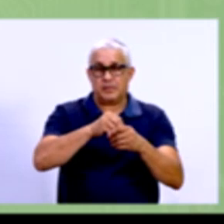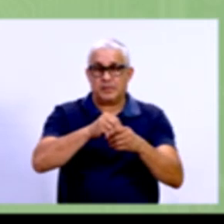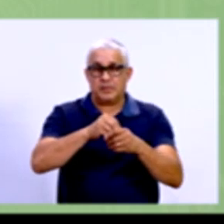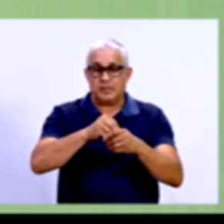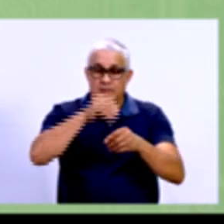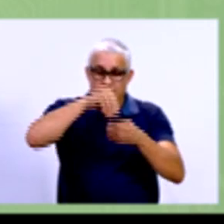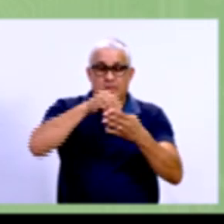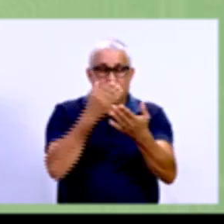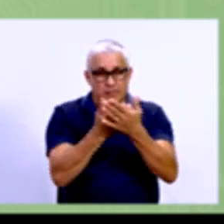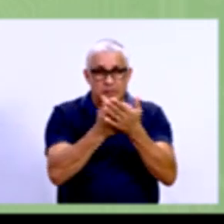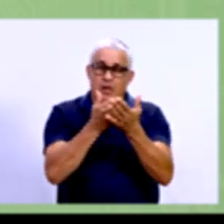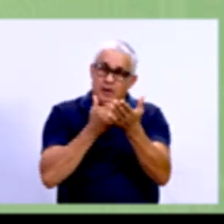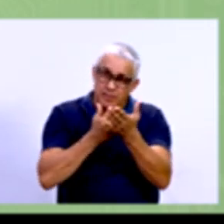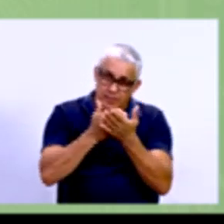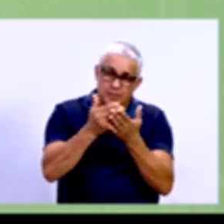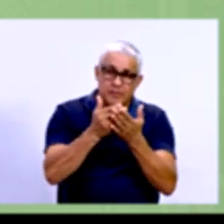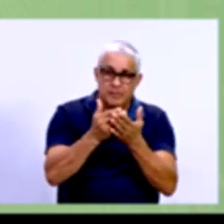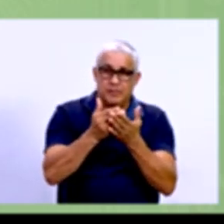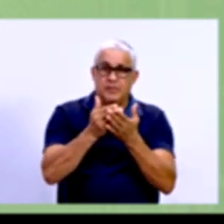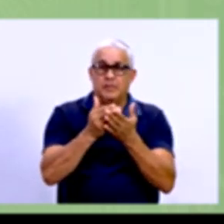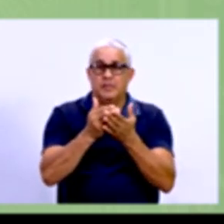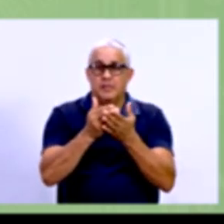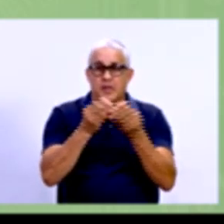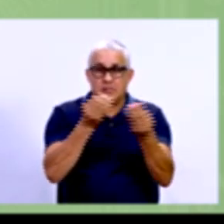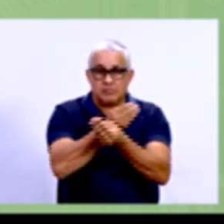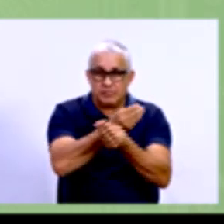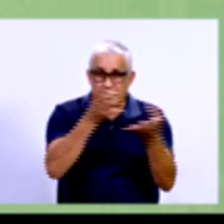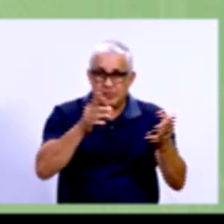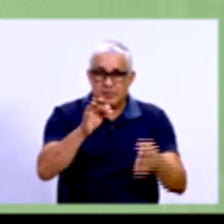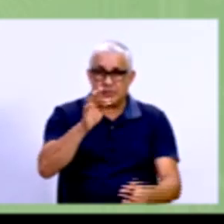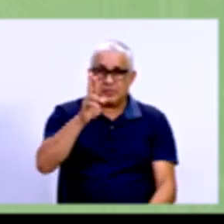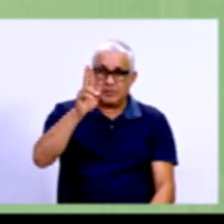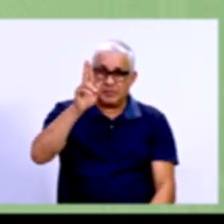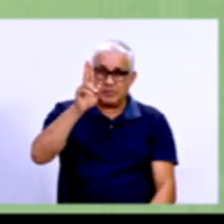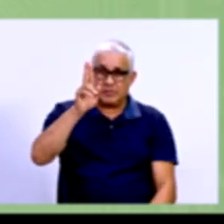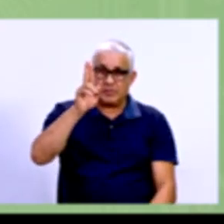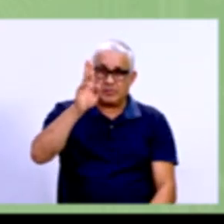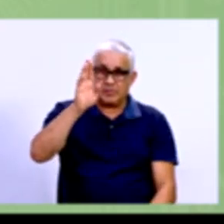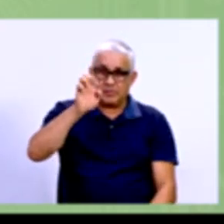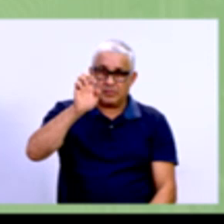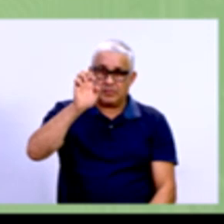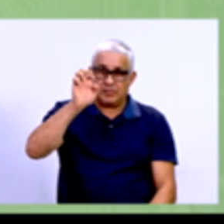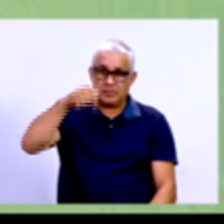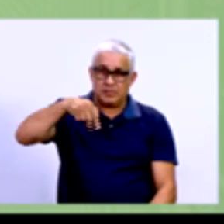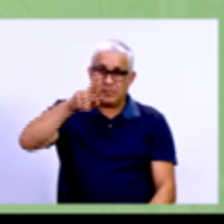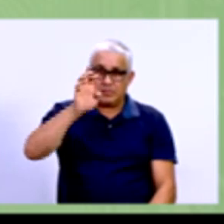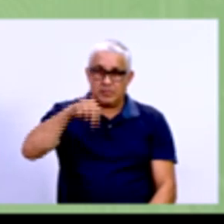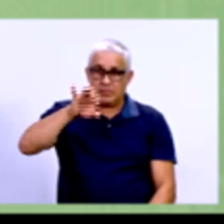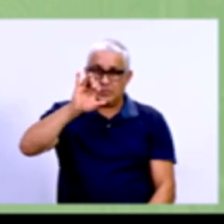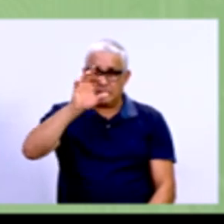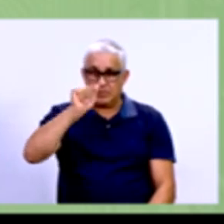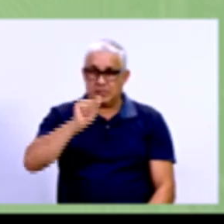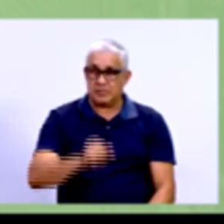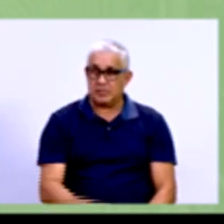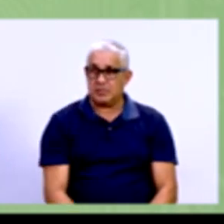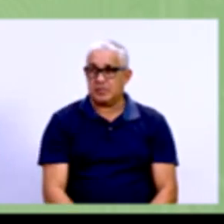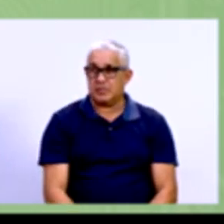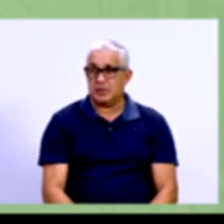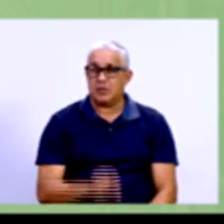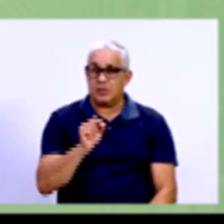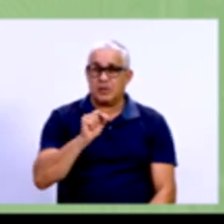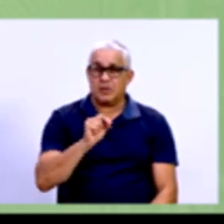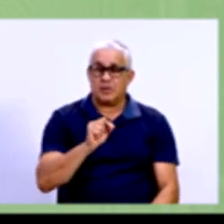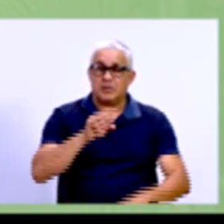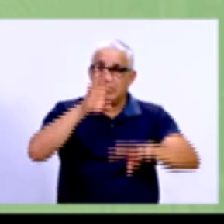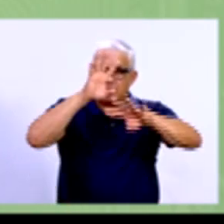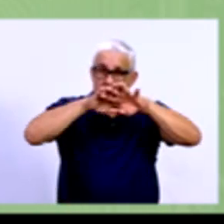aí que a gente já começou a ver um pouco mais de cálculos, né? A distribuição de frequência é uma tabela